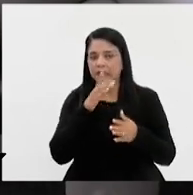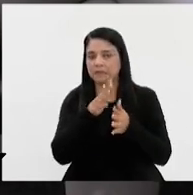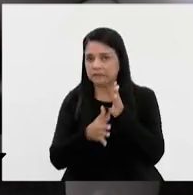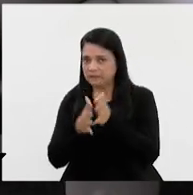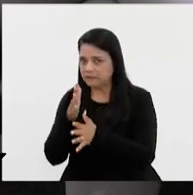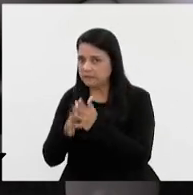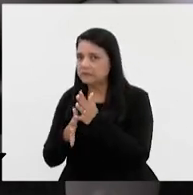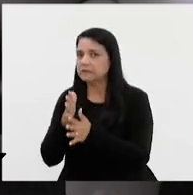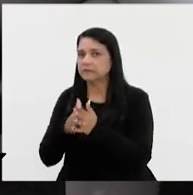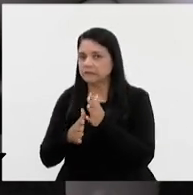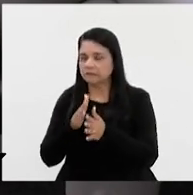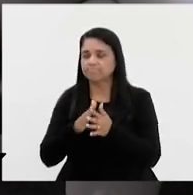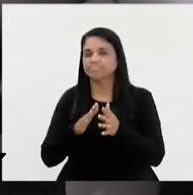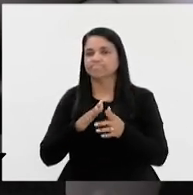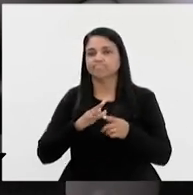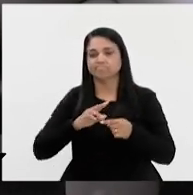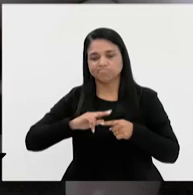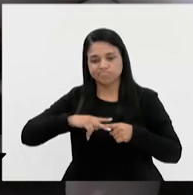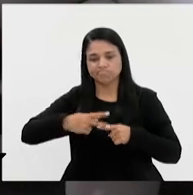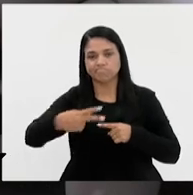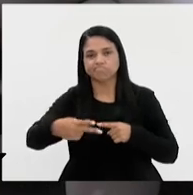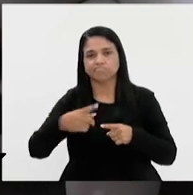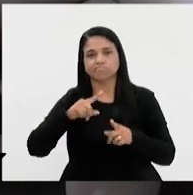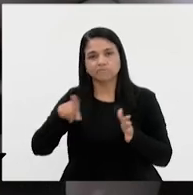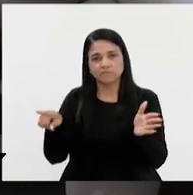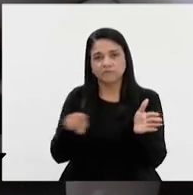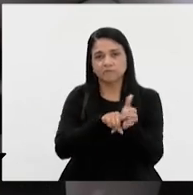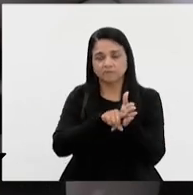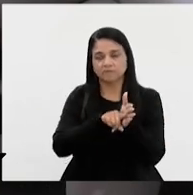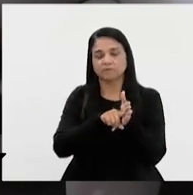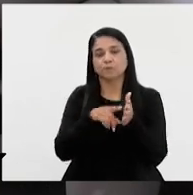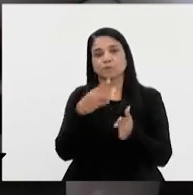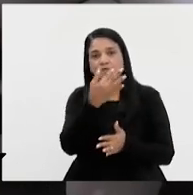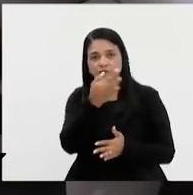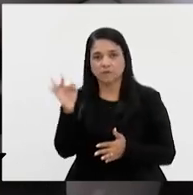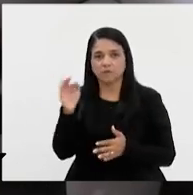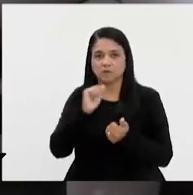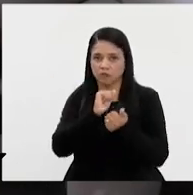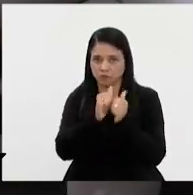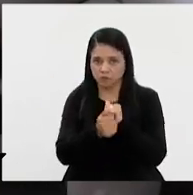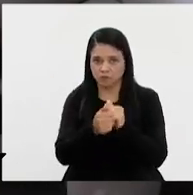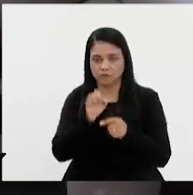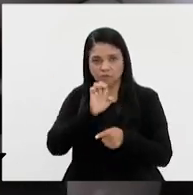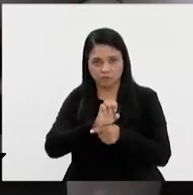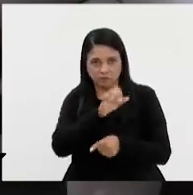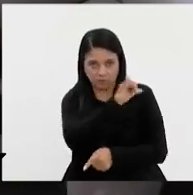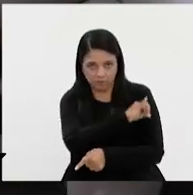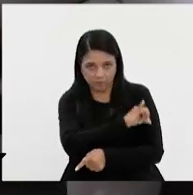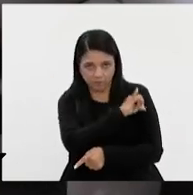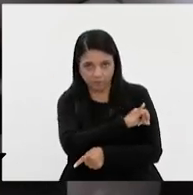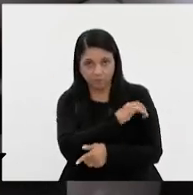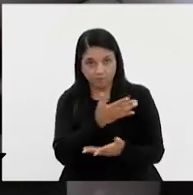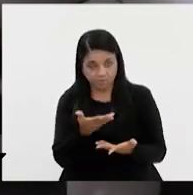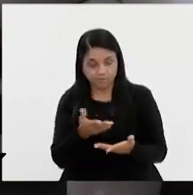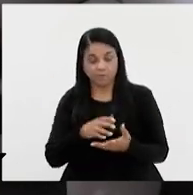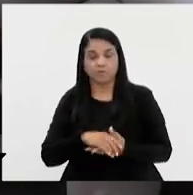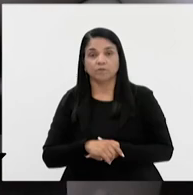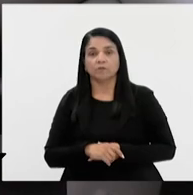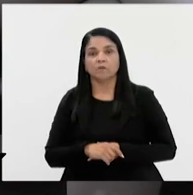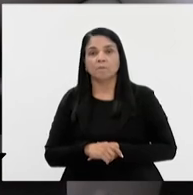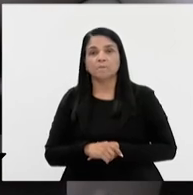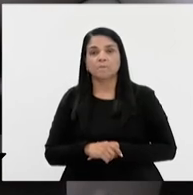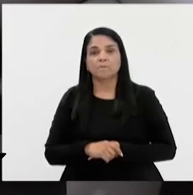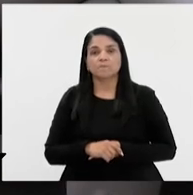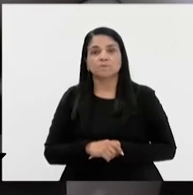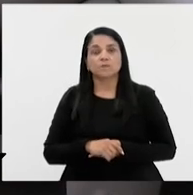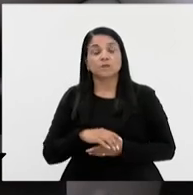efeitos práticos negativos para as federações esportivas do Estado do Rio de Janeiro. Então, como